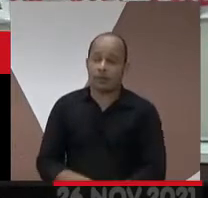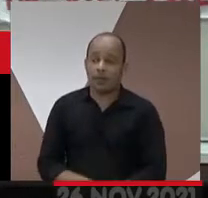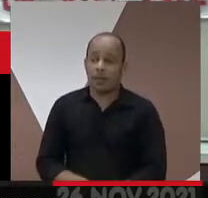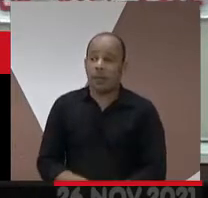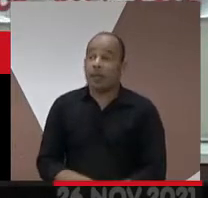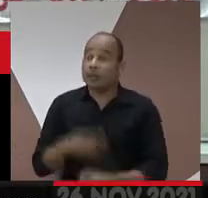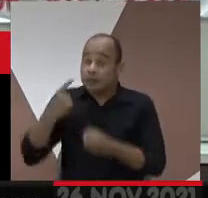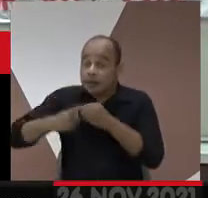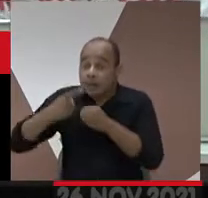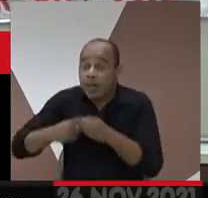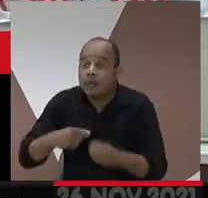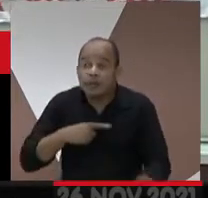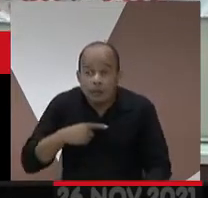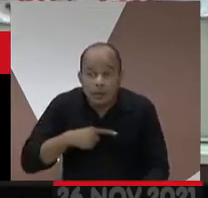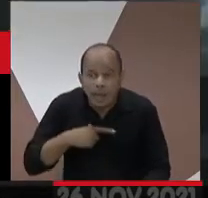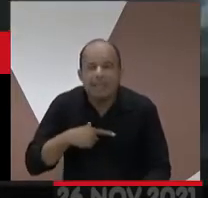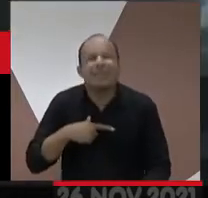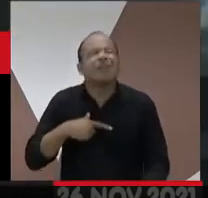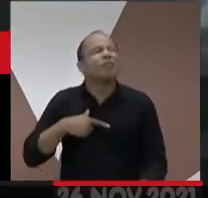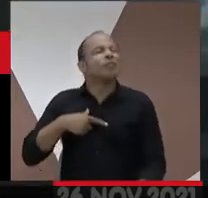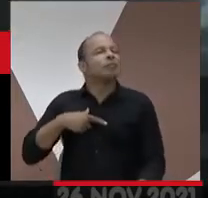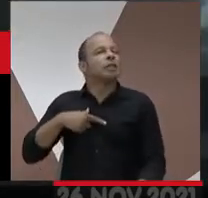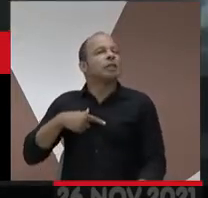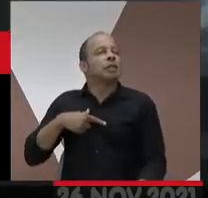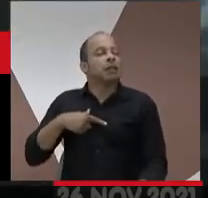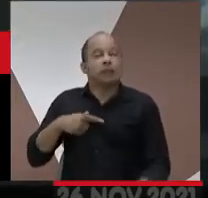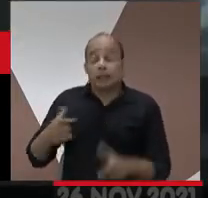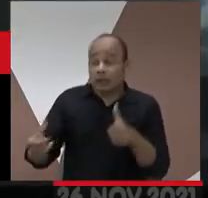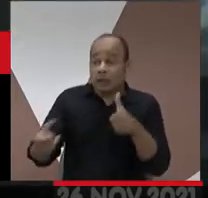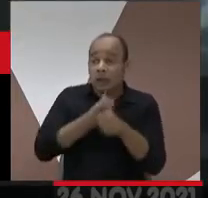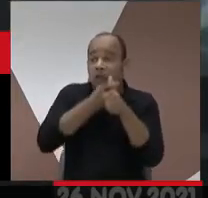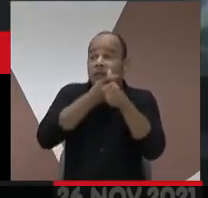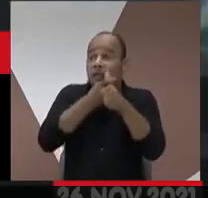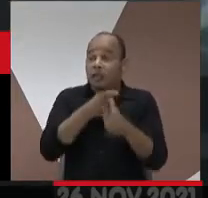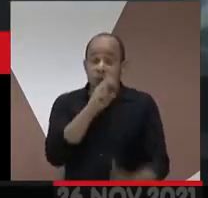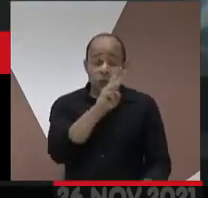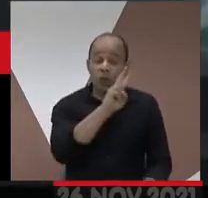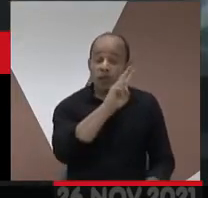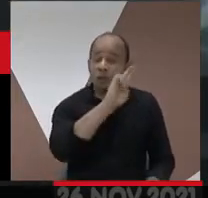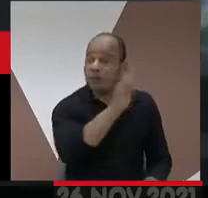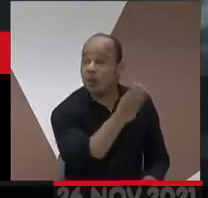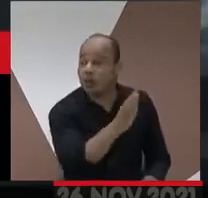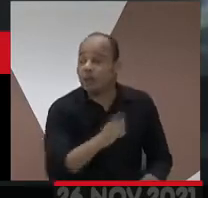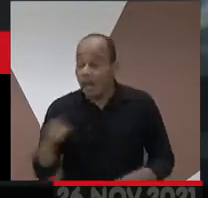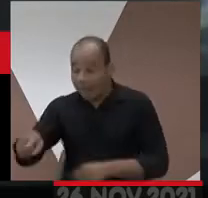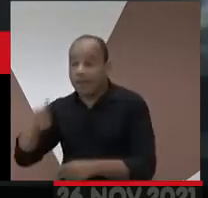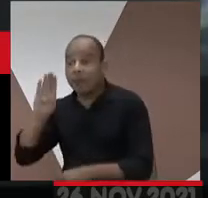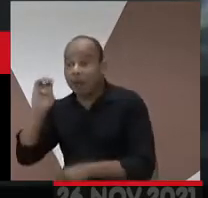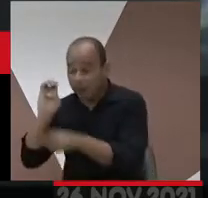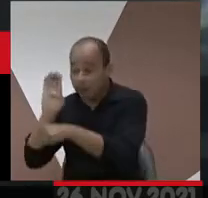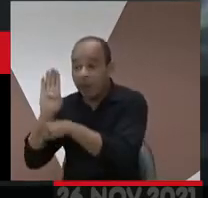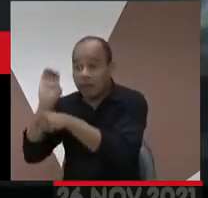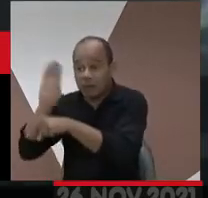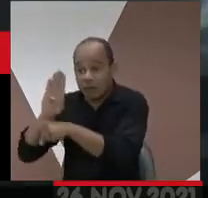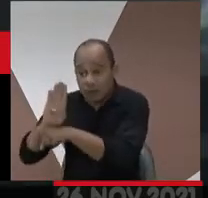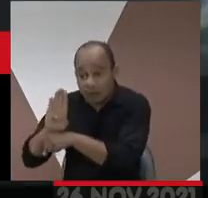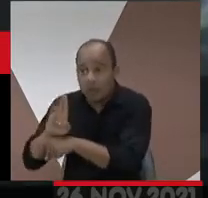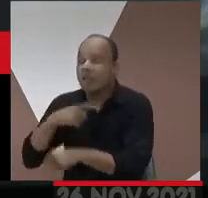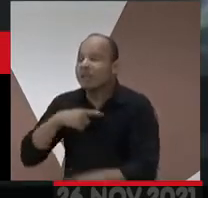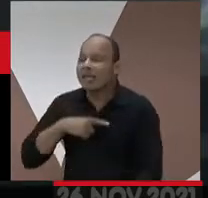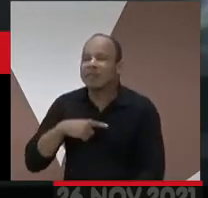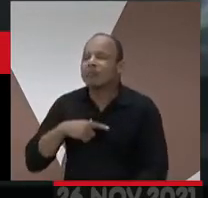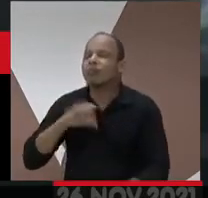com 2 bilhões de dívida, hoje a dívida de Betim praticamente está zerada. Temos 280 obras